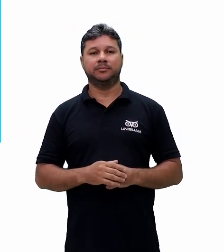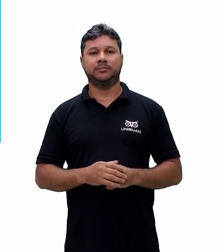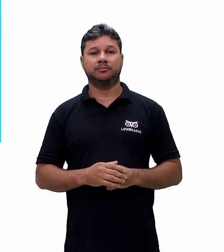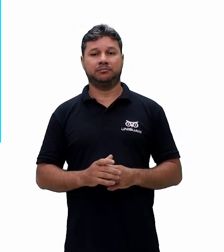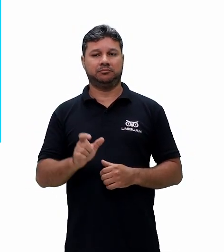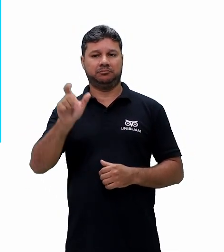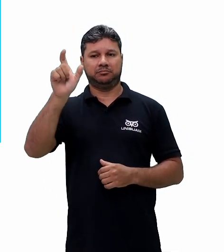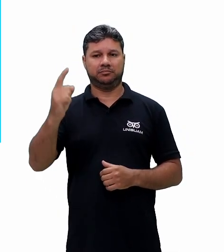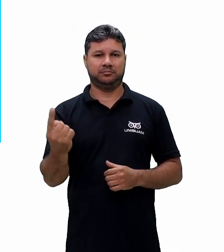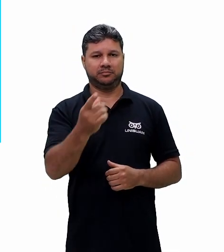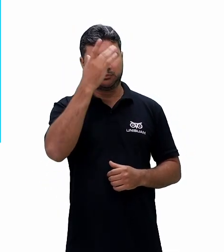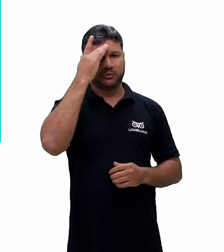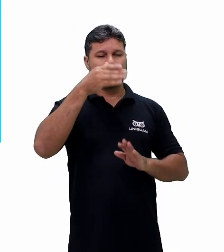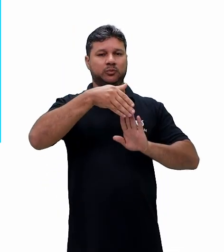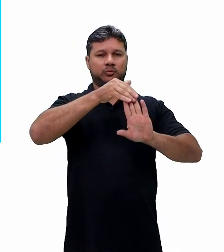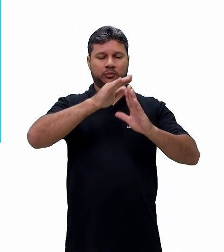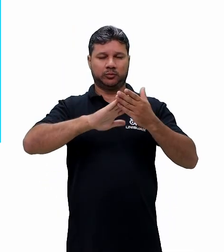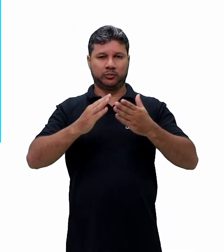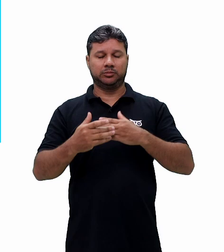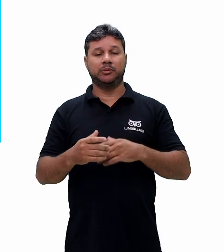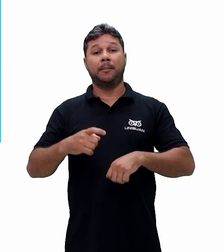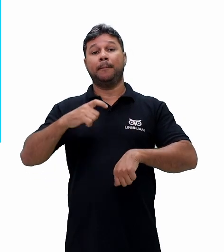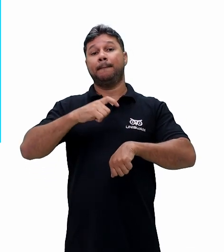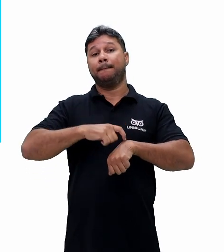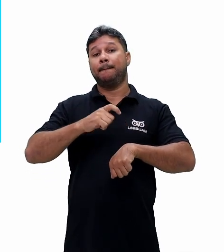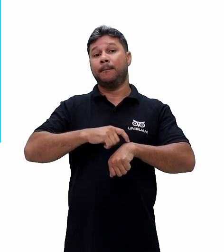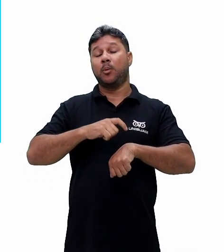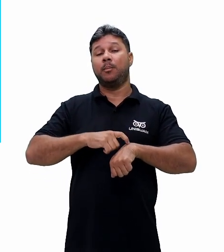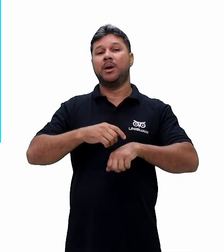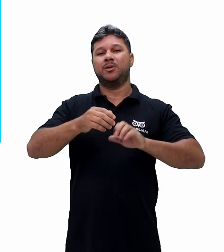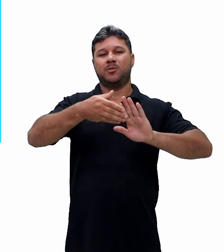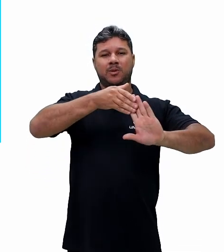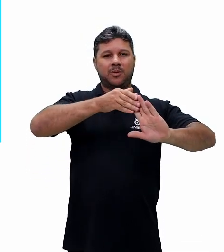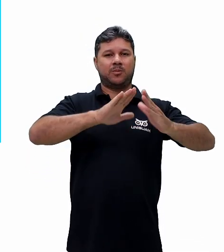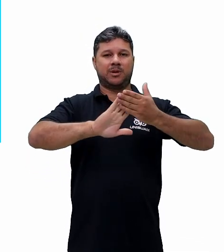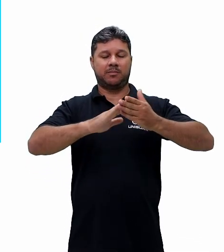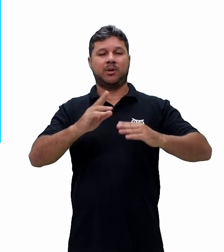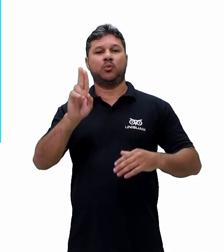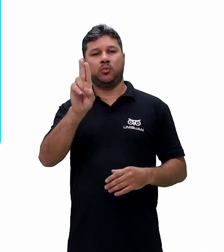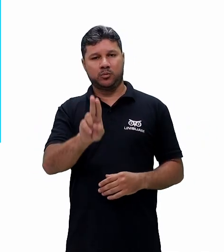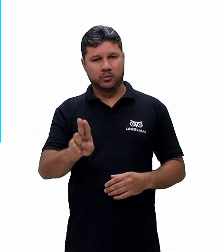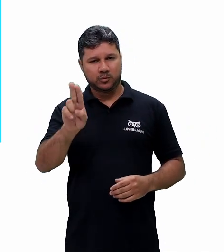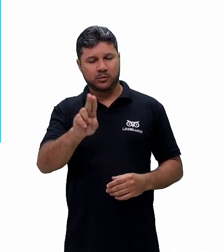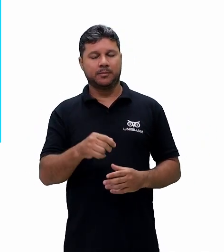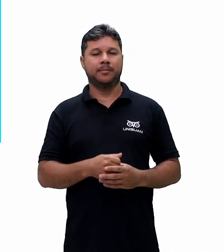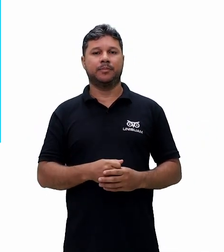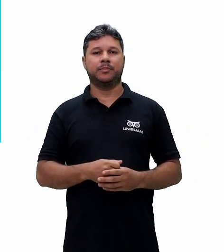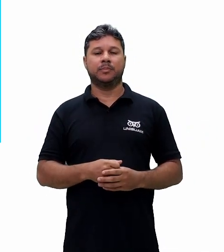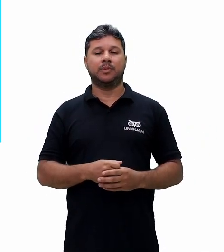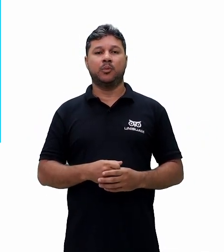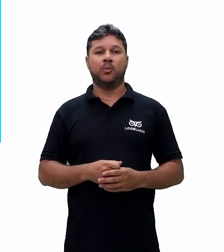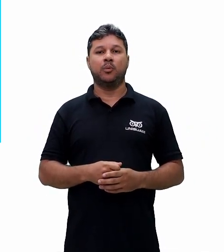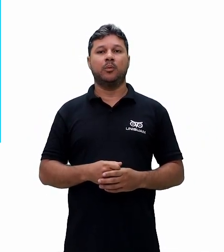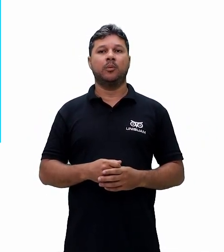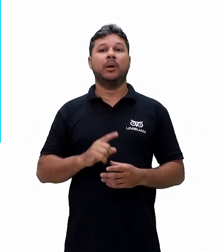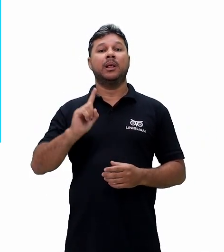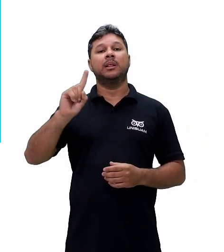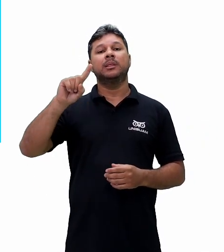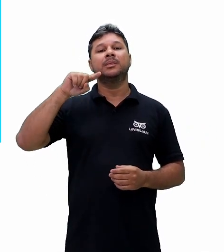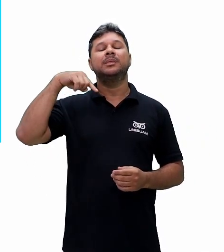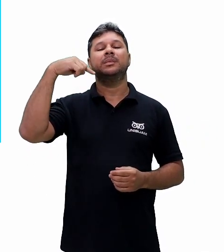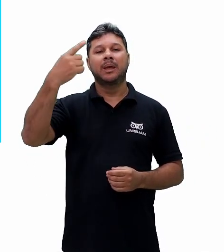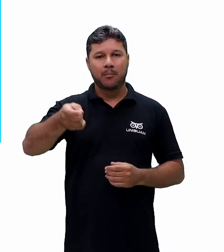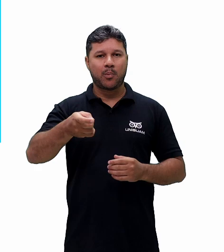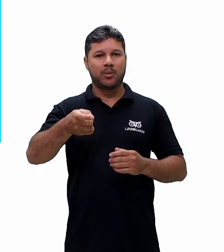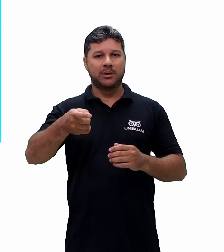treinamento do indivíduo que alonga, momento no qual o alongamento foi aplicado,